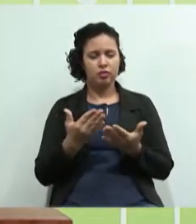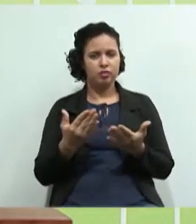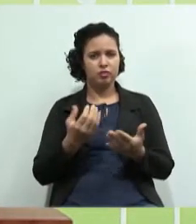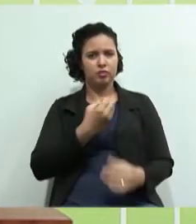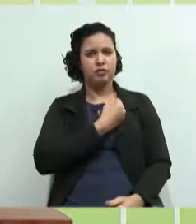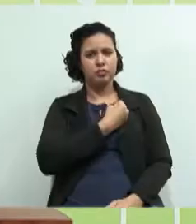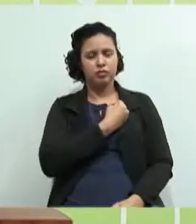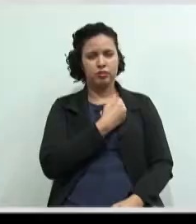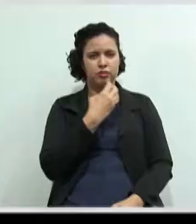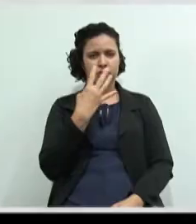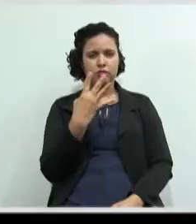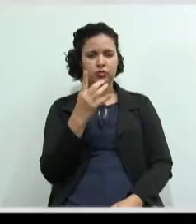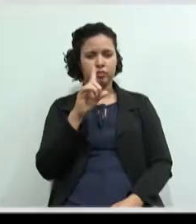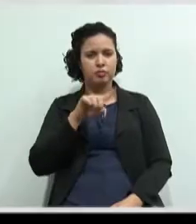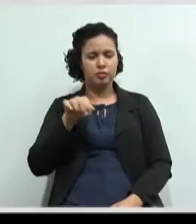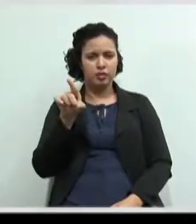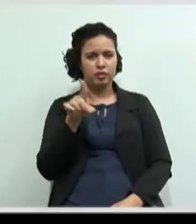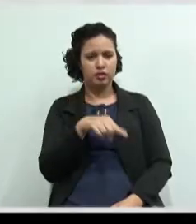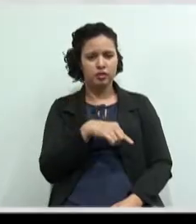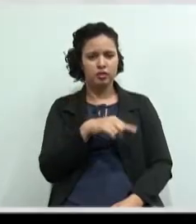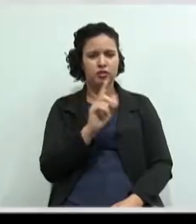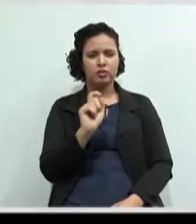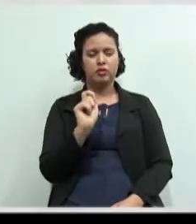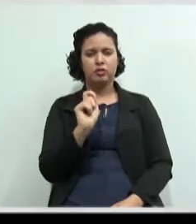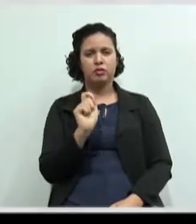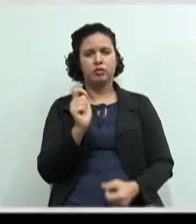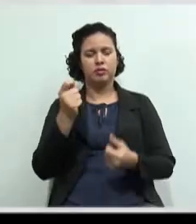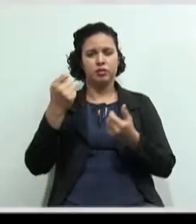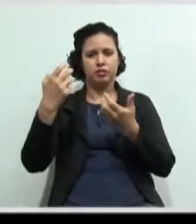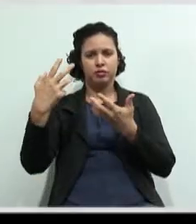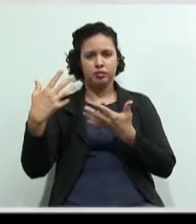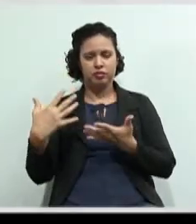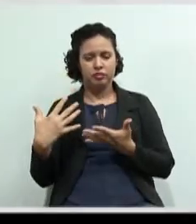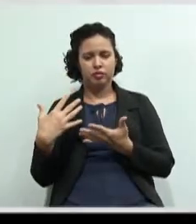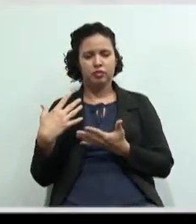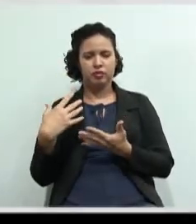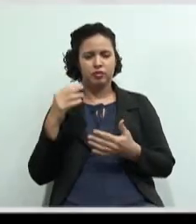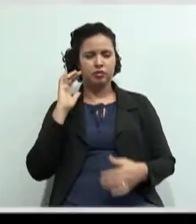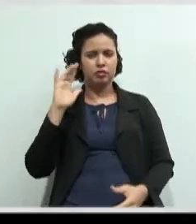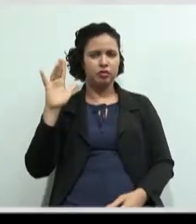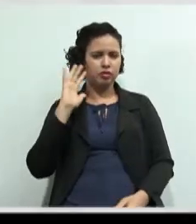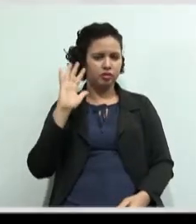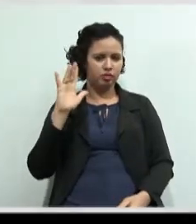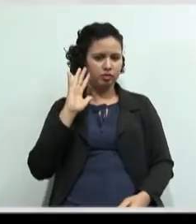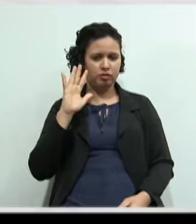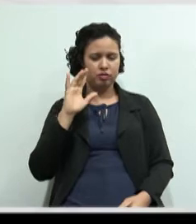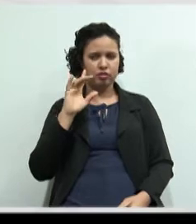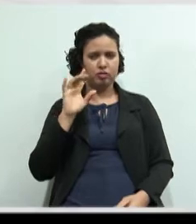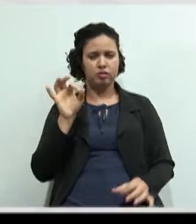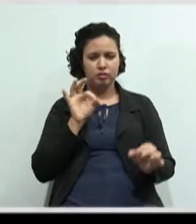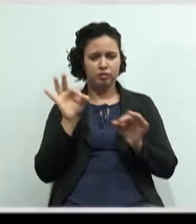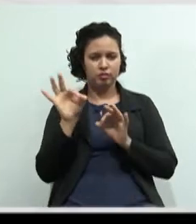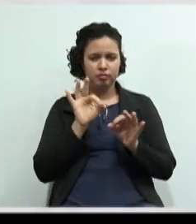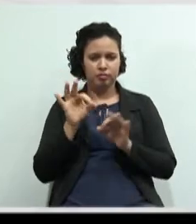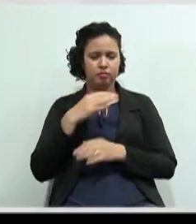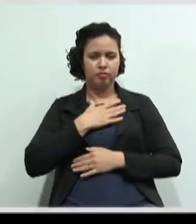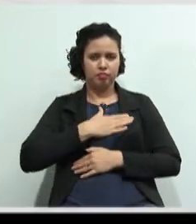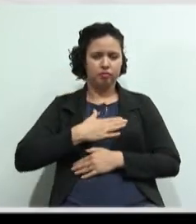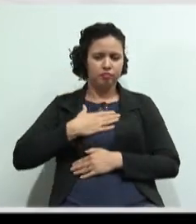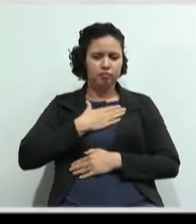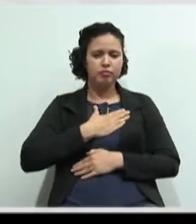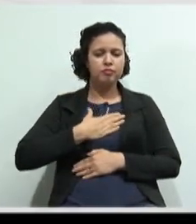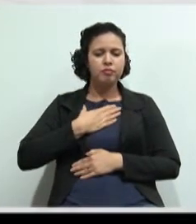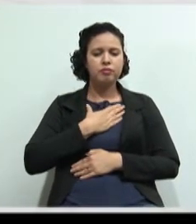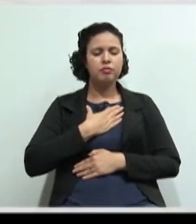então. Marque a assertiva que fale sobre a filosofia do planejamento da satisfação. E eu